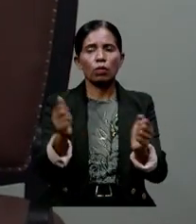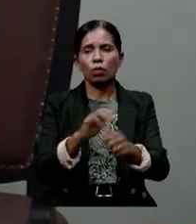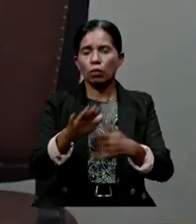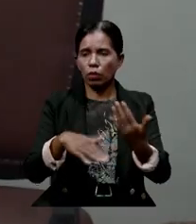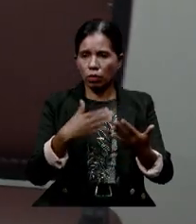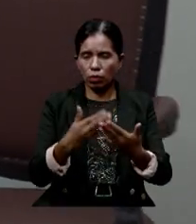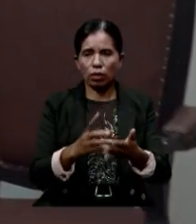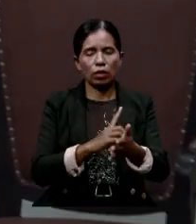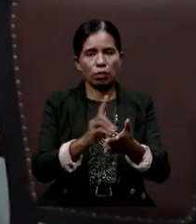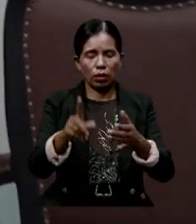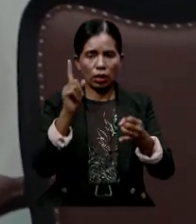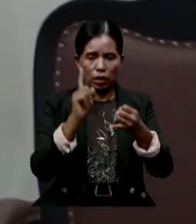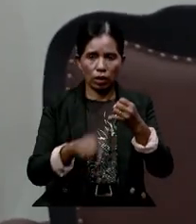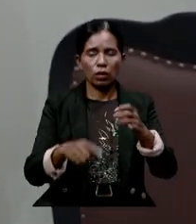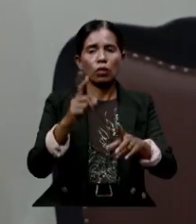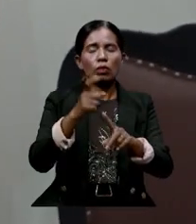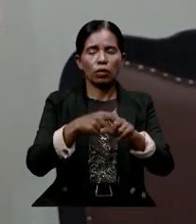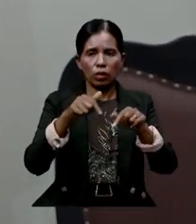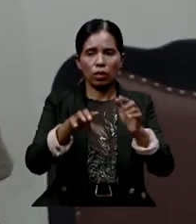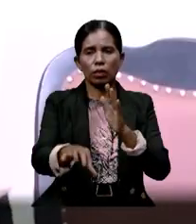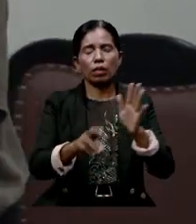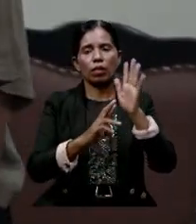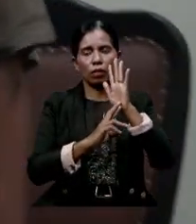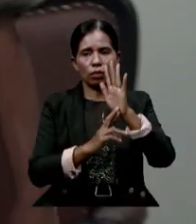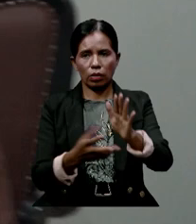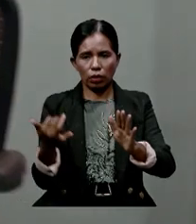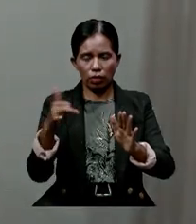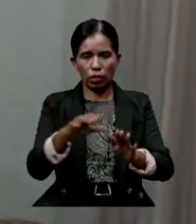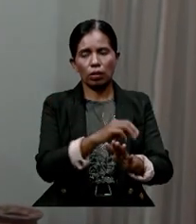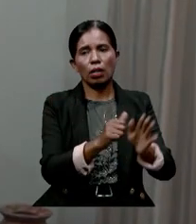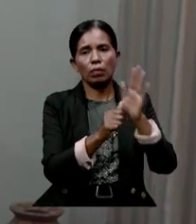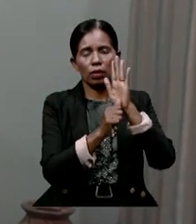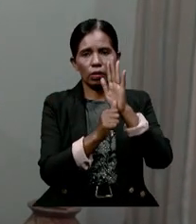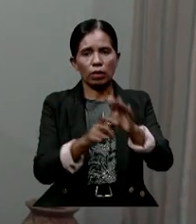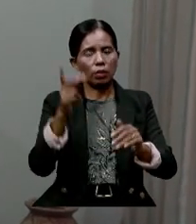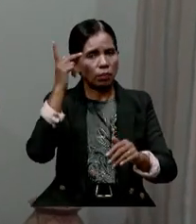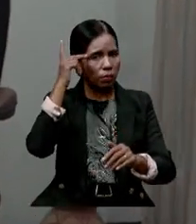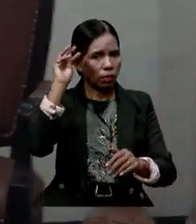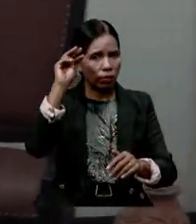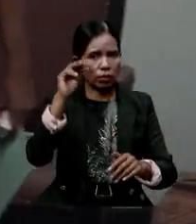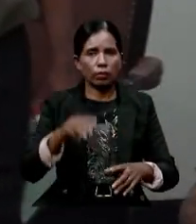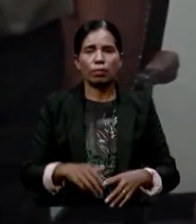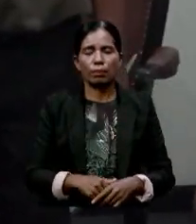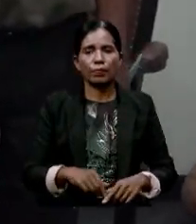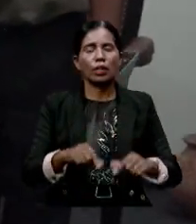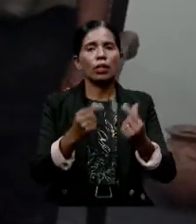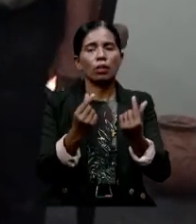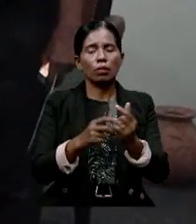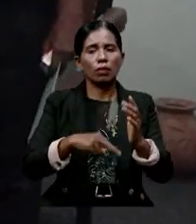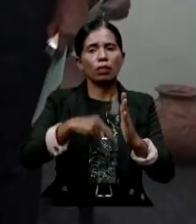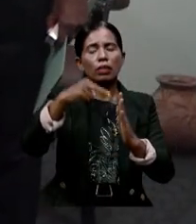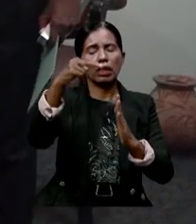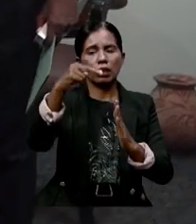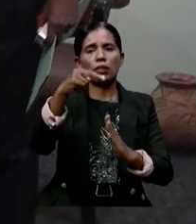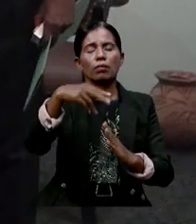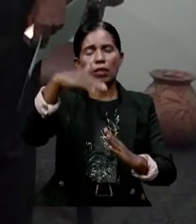e a semana ikus fulane, o dietan recomendação sira molo que apresenta para primeiro ministro. Grupo alto nível nebe halo